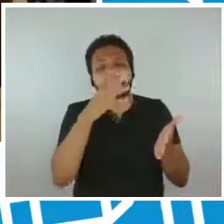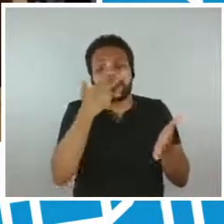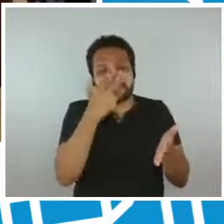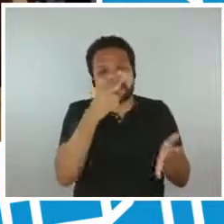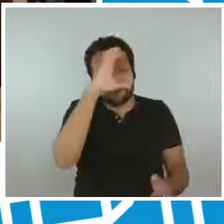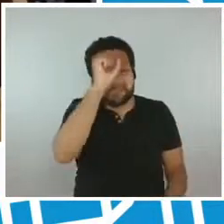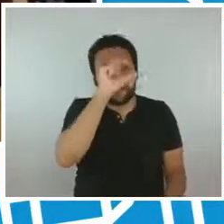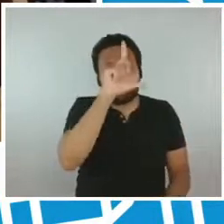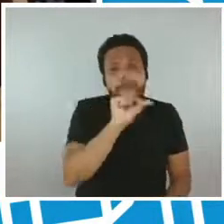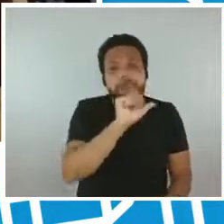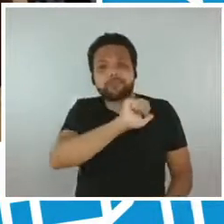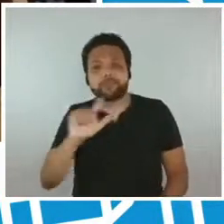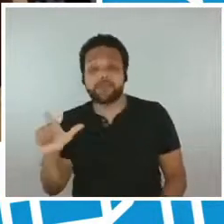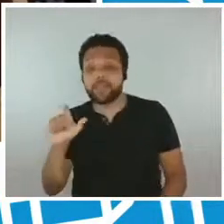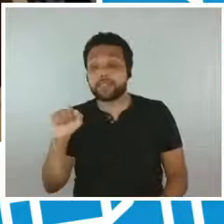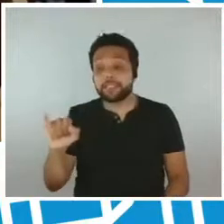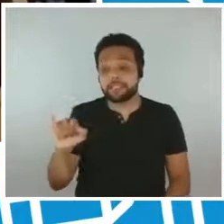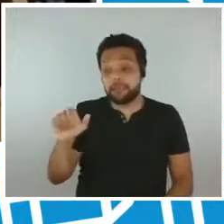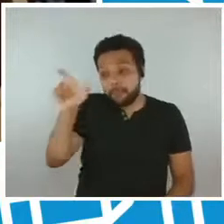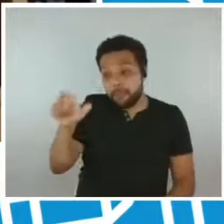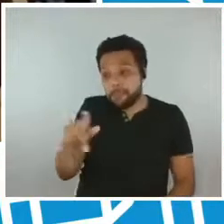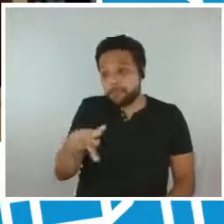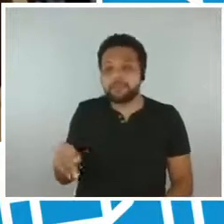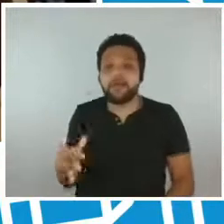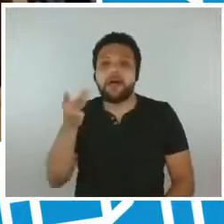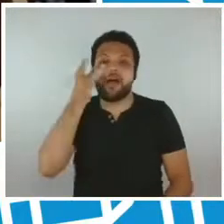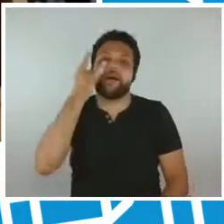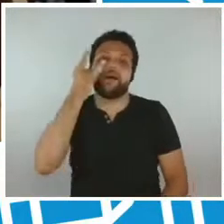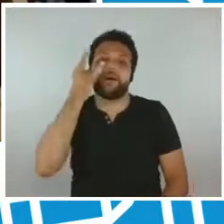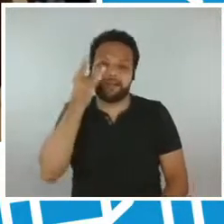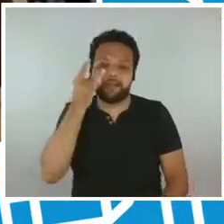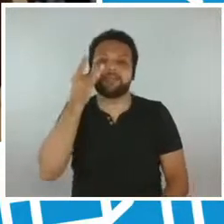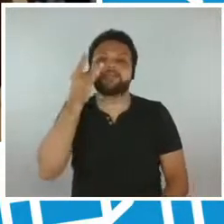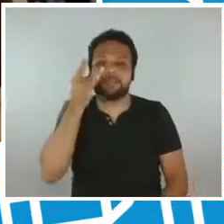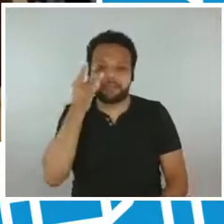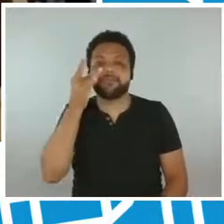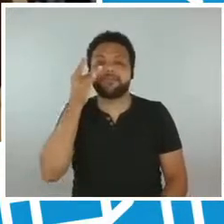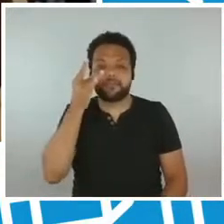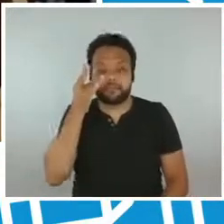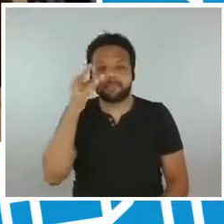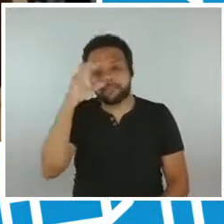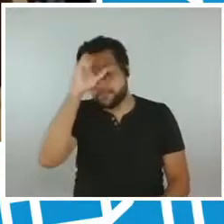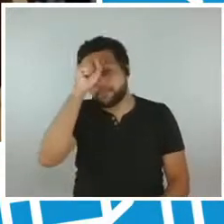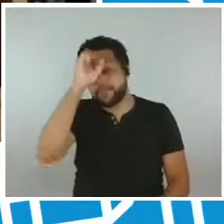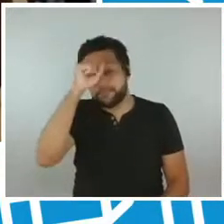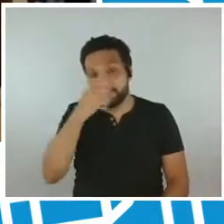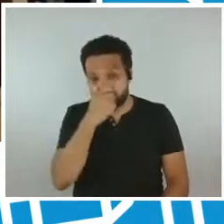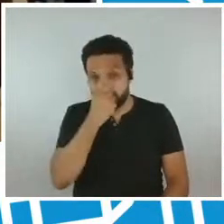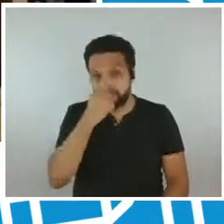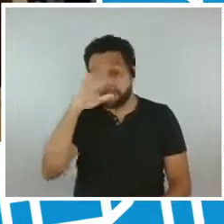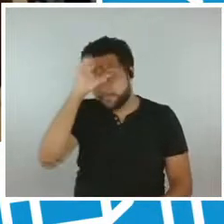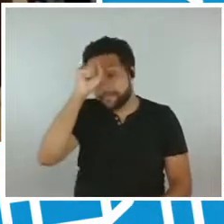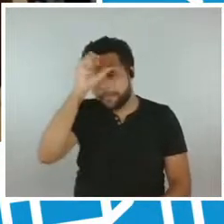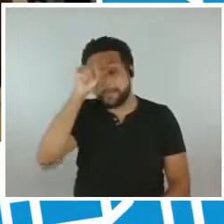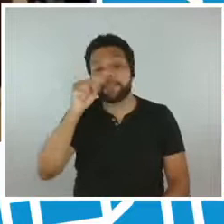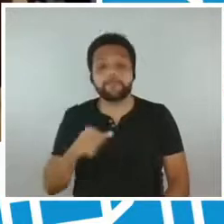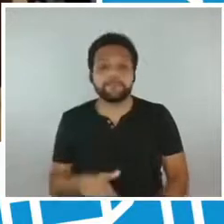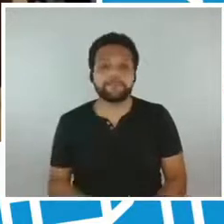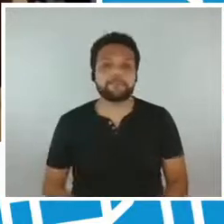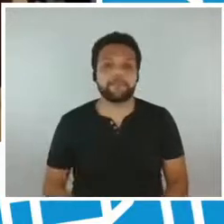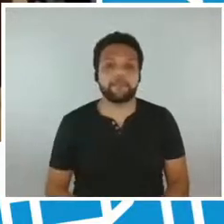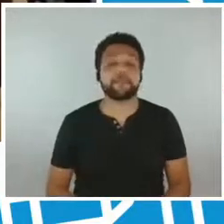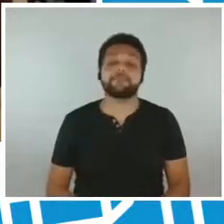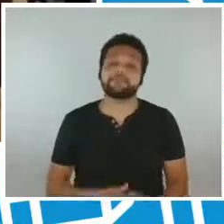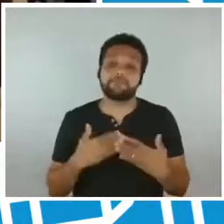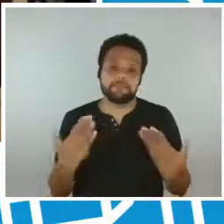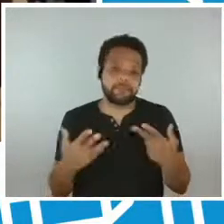pessoa com a figura do professor intermediando ainda ali naquele modelo que era distanciado e presencial. Então, para dizer que